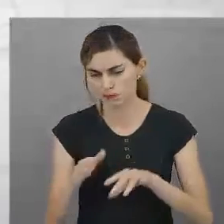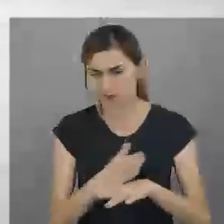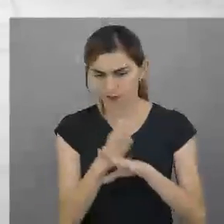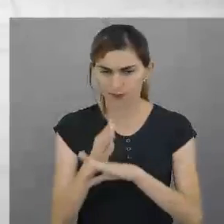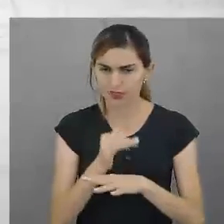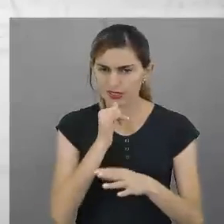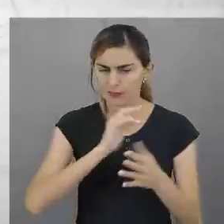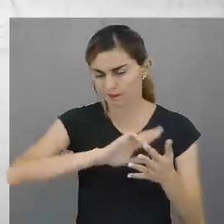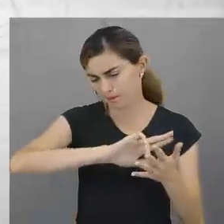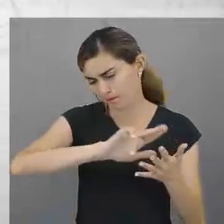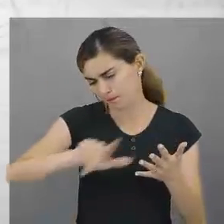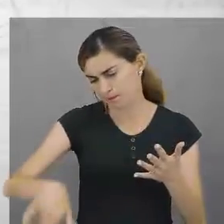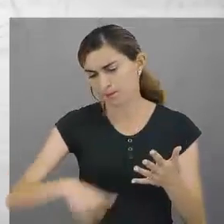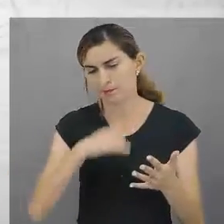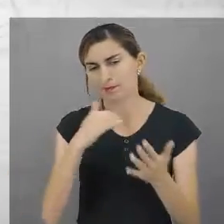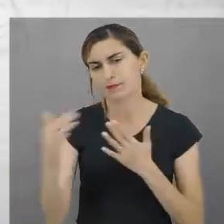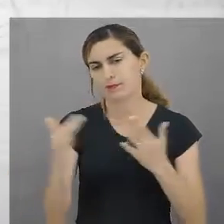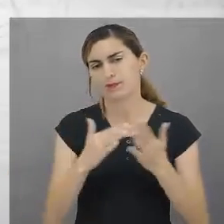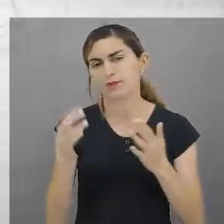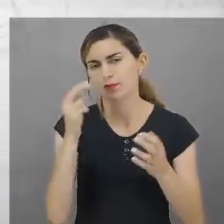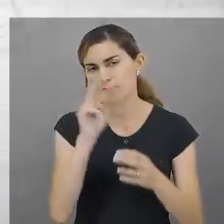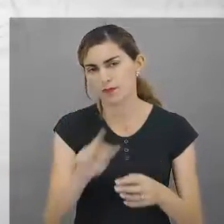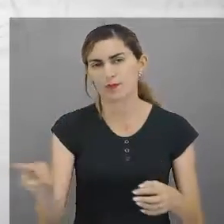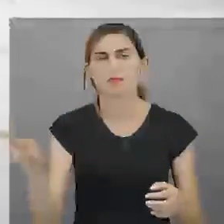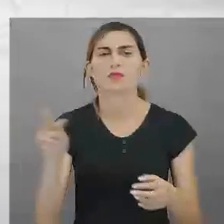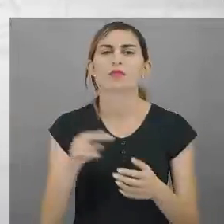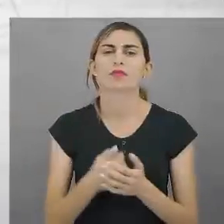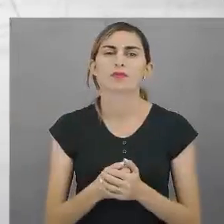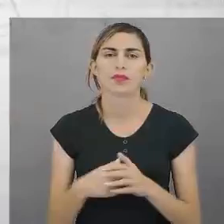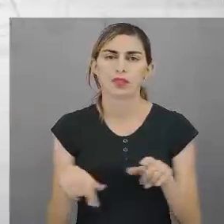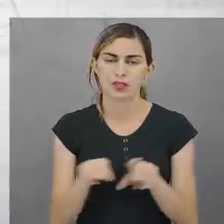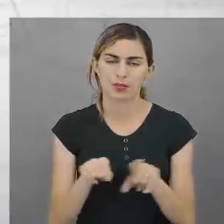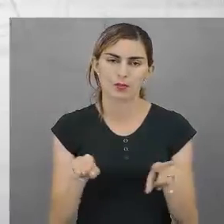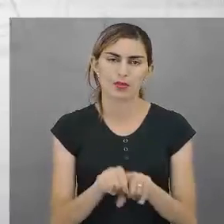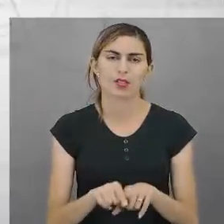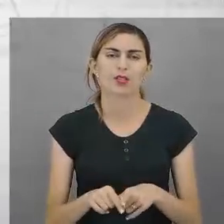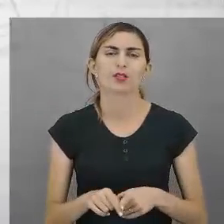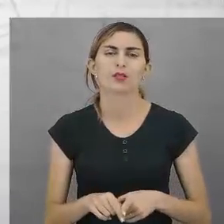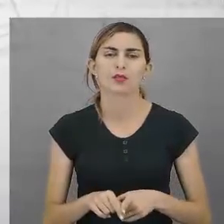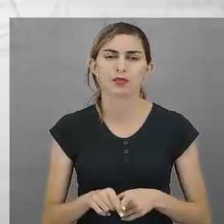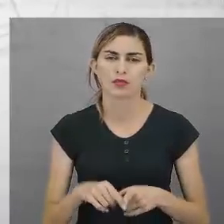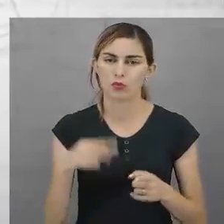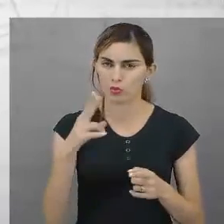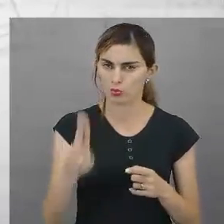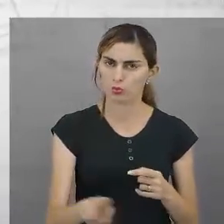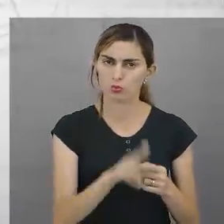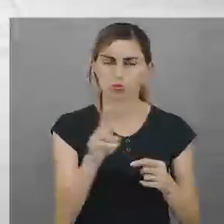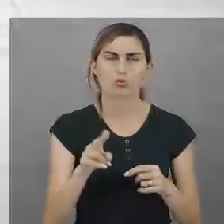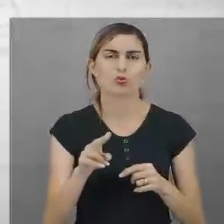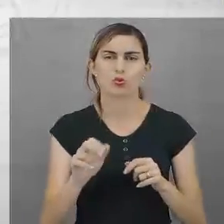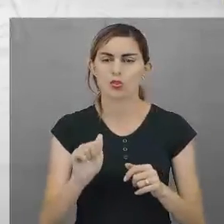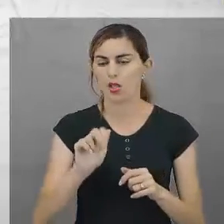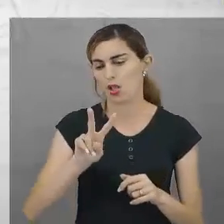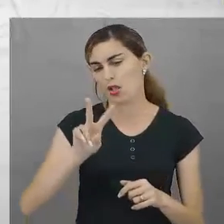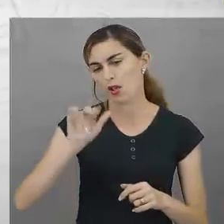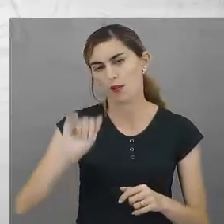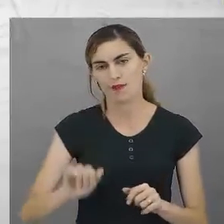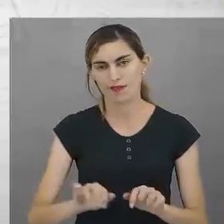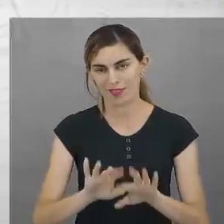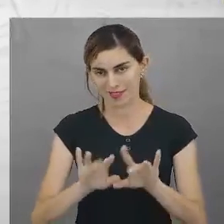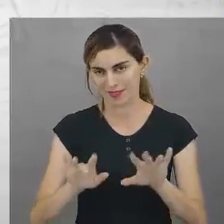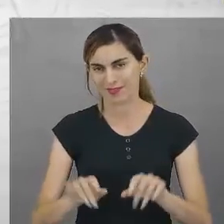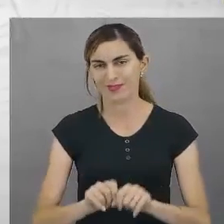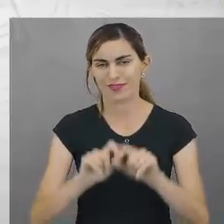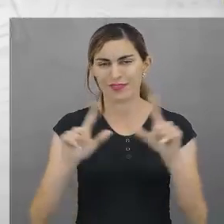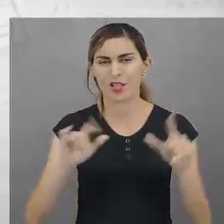exemplos, tudo mastigadinho, facinho, explicadinho, e também utilizem a plataforma aula, aproveitem o